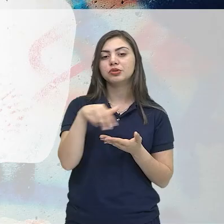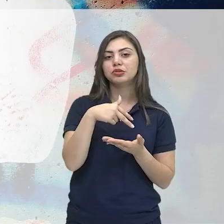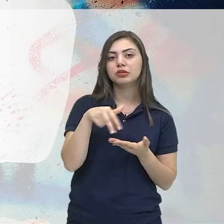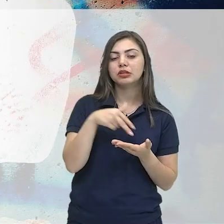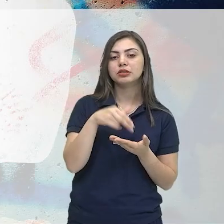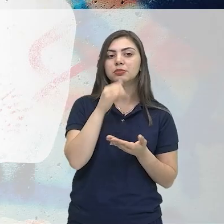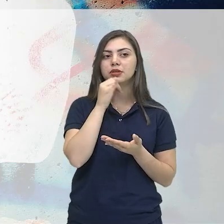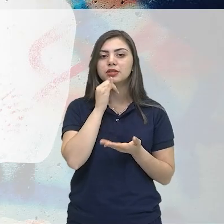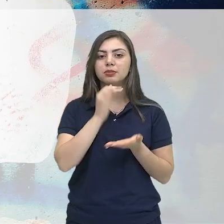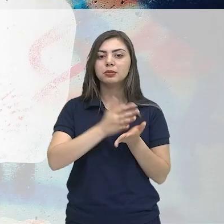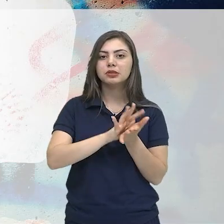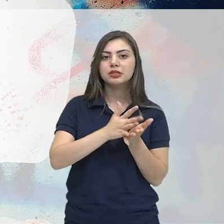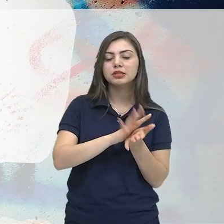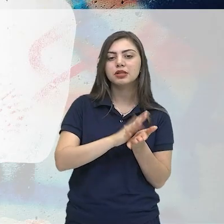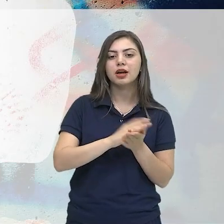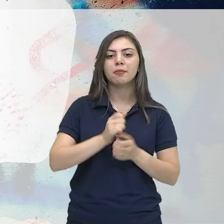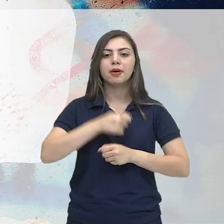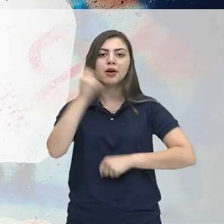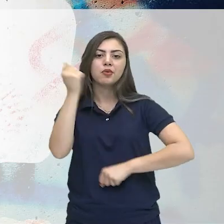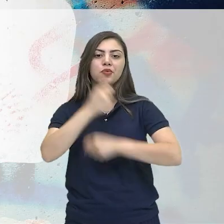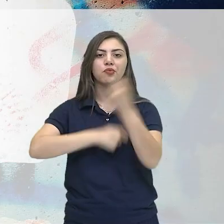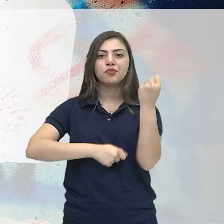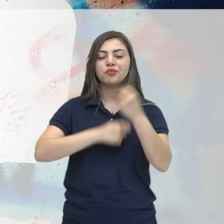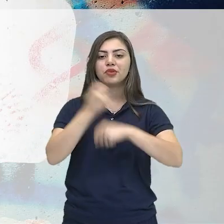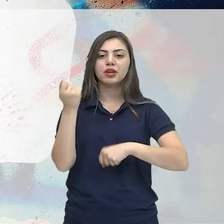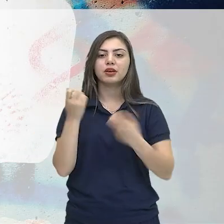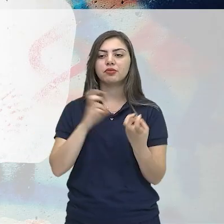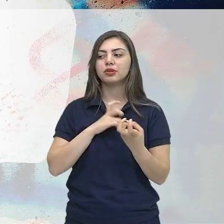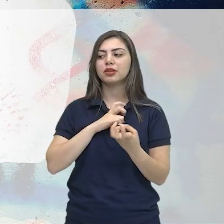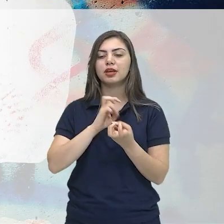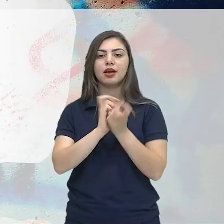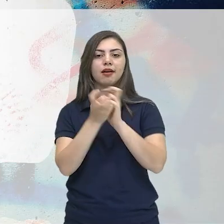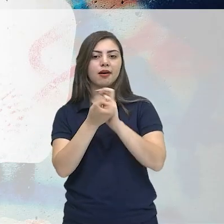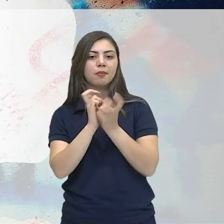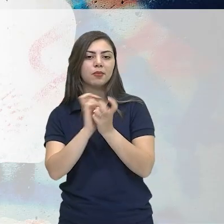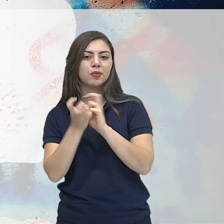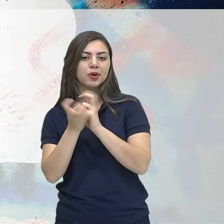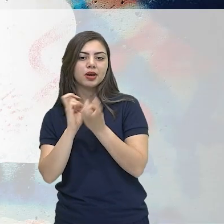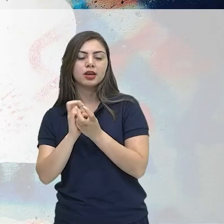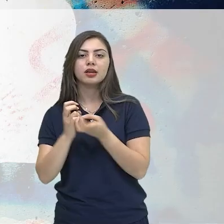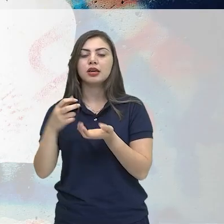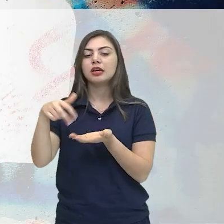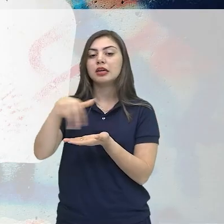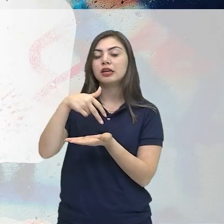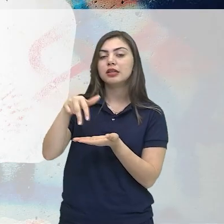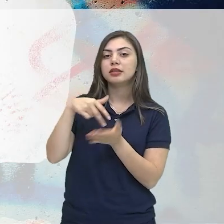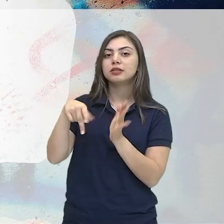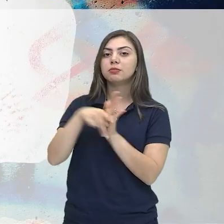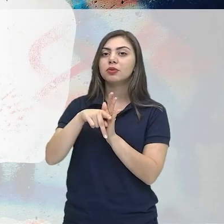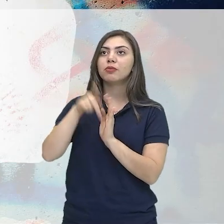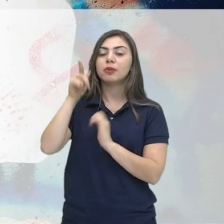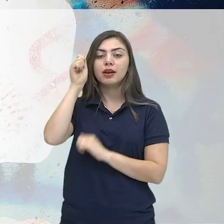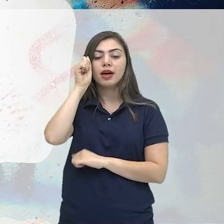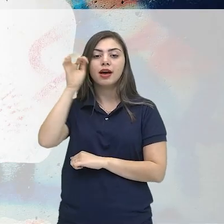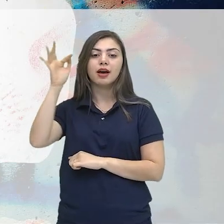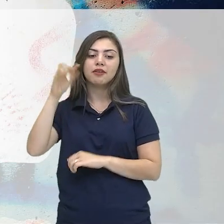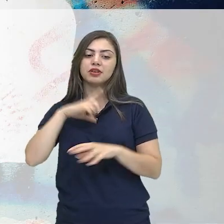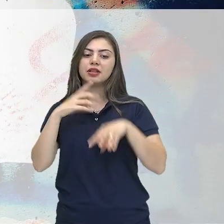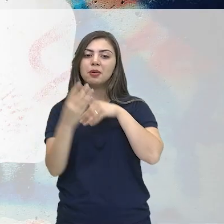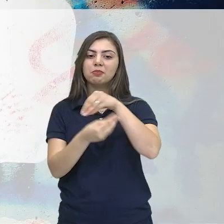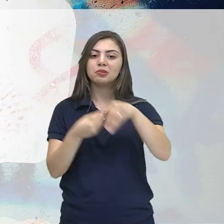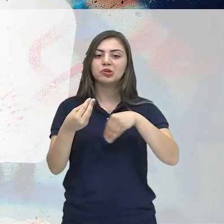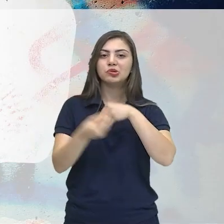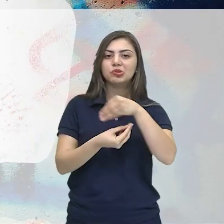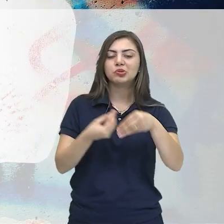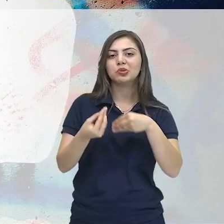o hip hop e danças africanas. É um estilo muito criativo, com improvisação, giros, movimentos